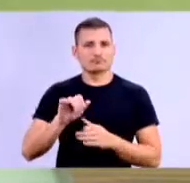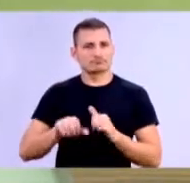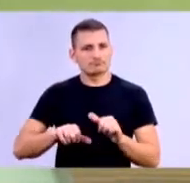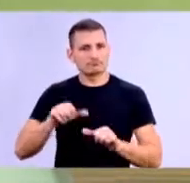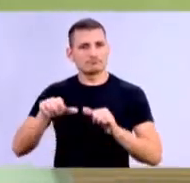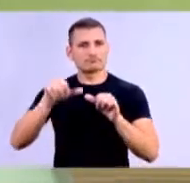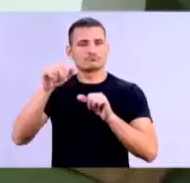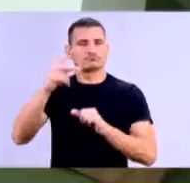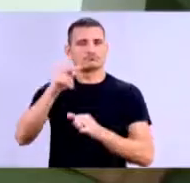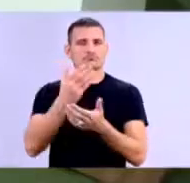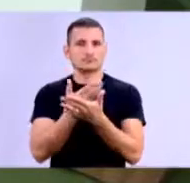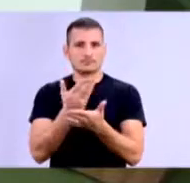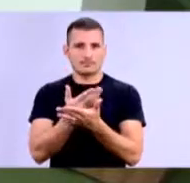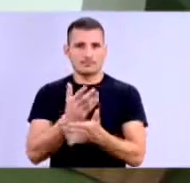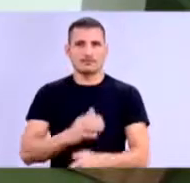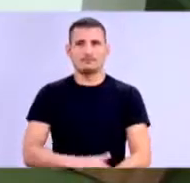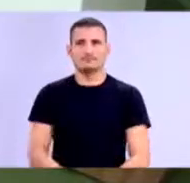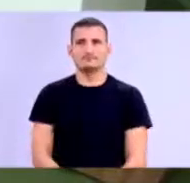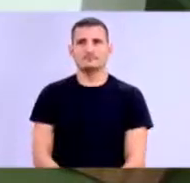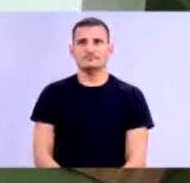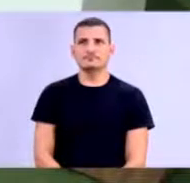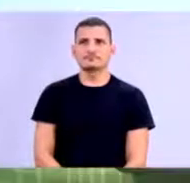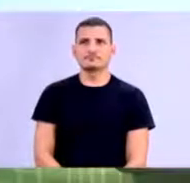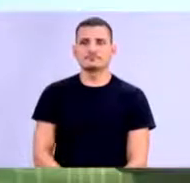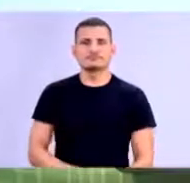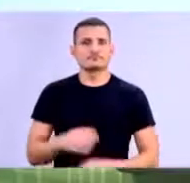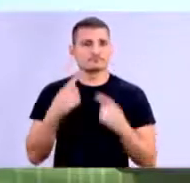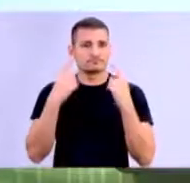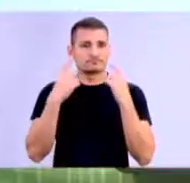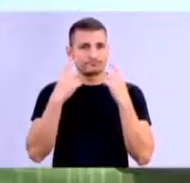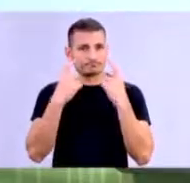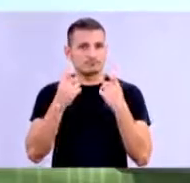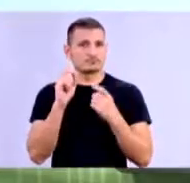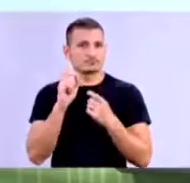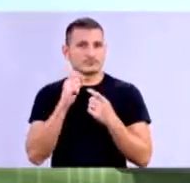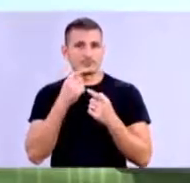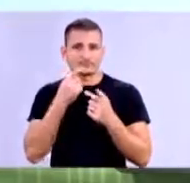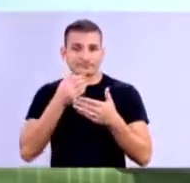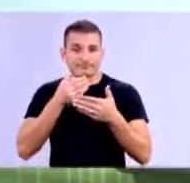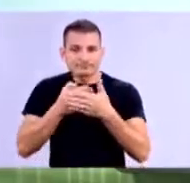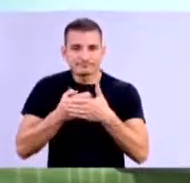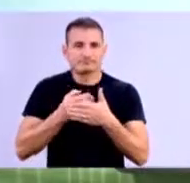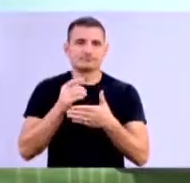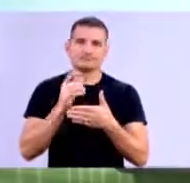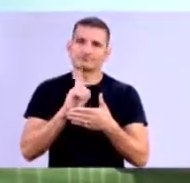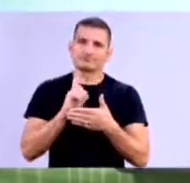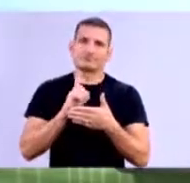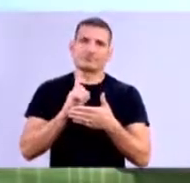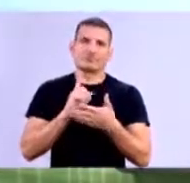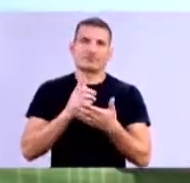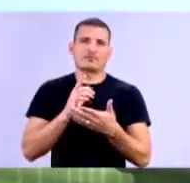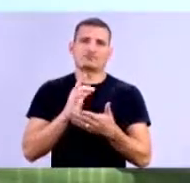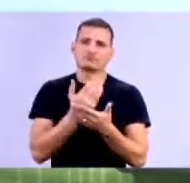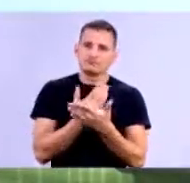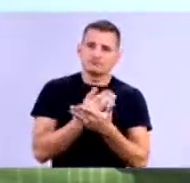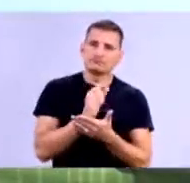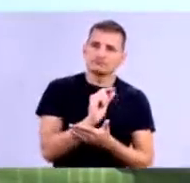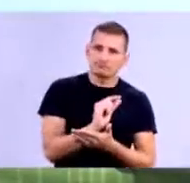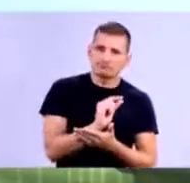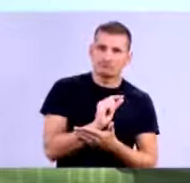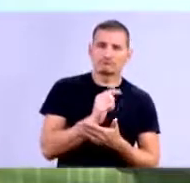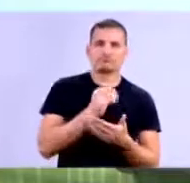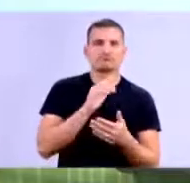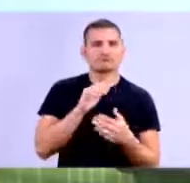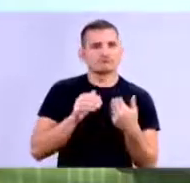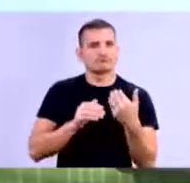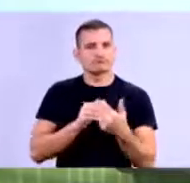seus estudos. Isso mesmo. Interessante que não deixe nada para a última hora. Faça assim, aos pouquinhos, estude aos pouquinhos, pesquise aos pouquinhos. E